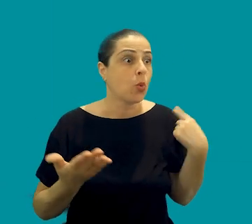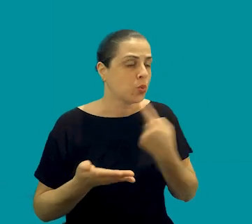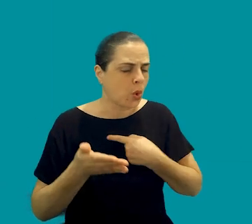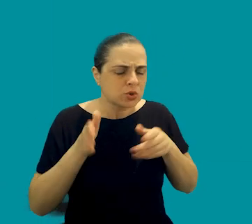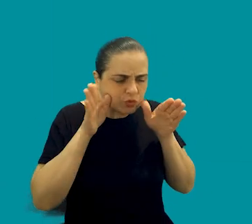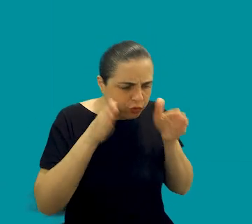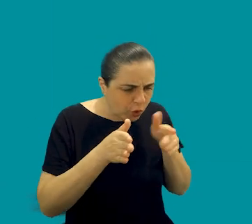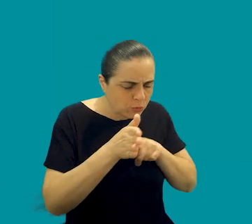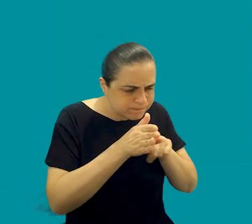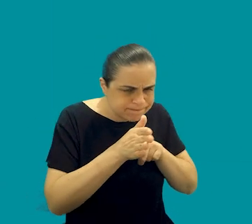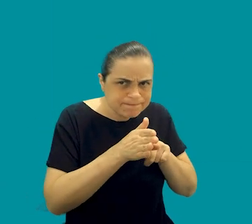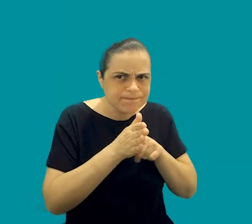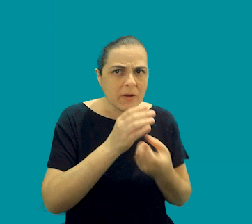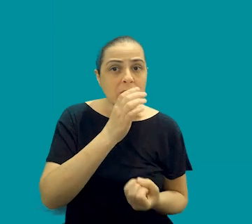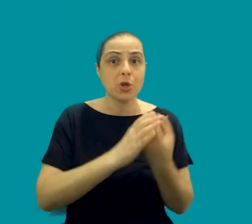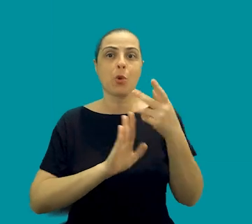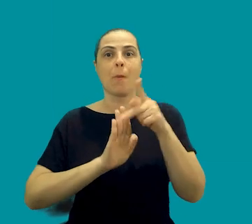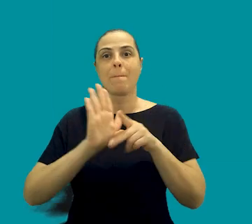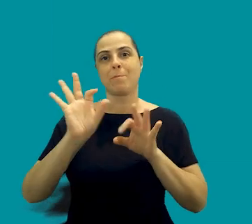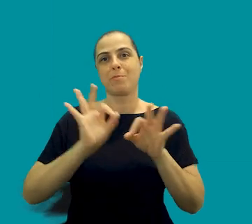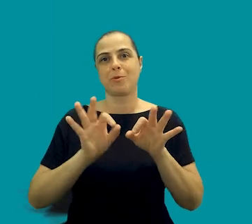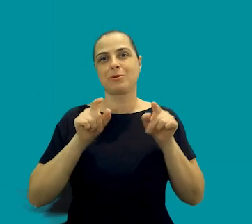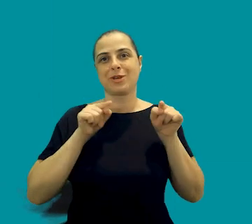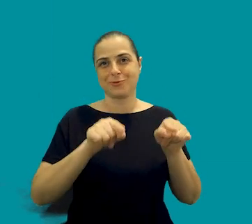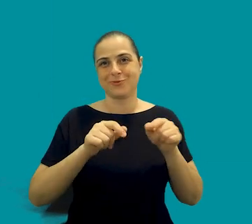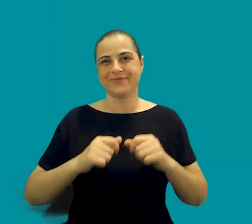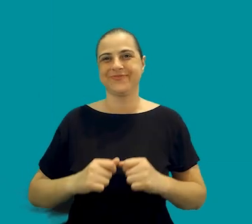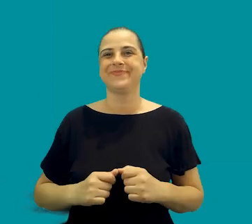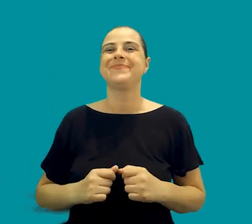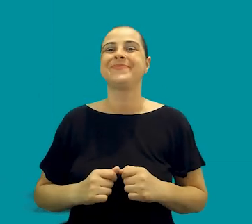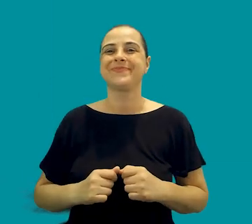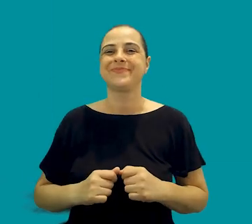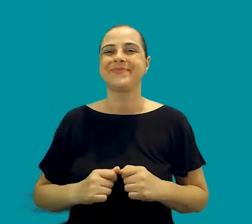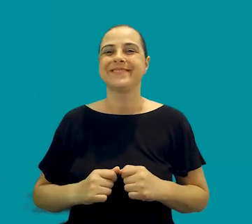para construir propostas e projetos como esses?